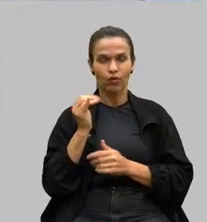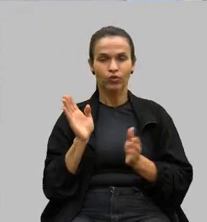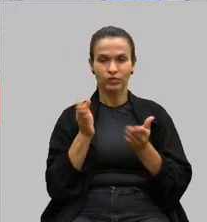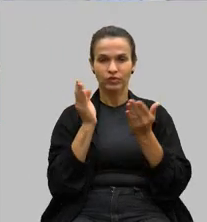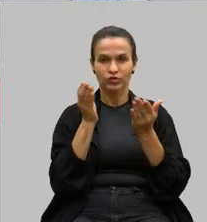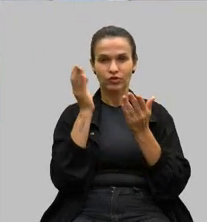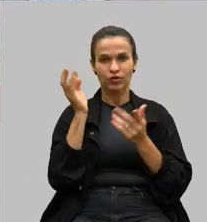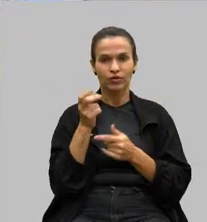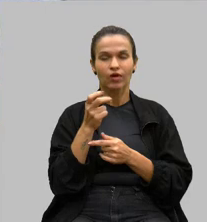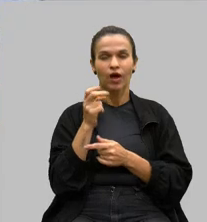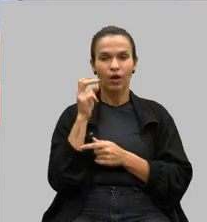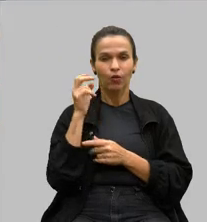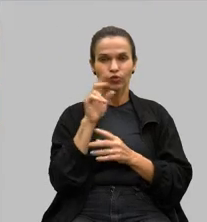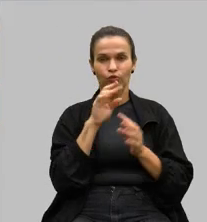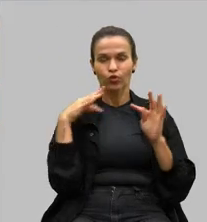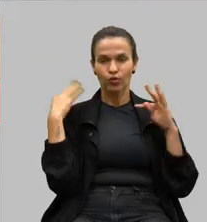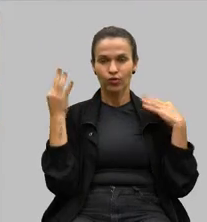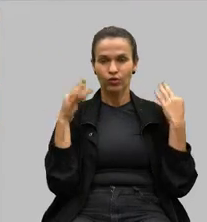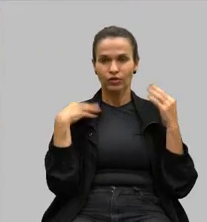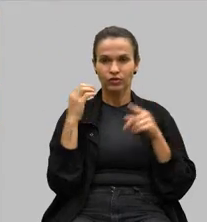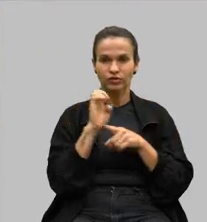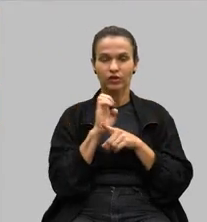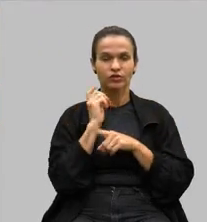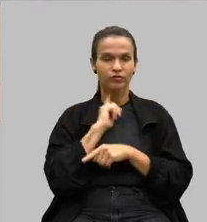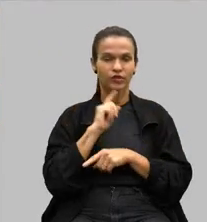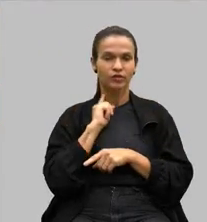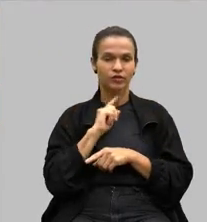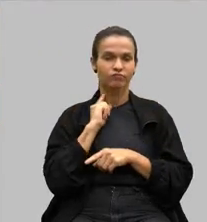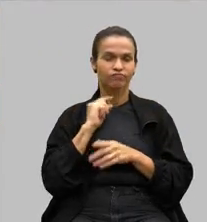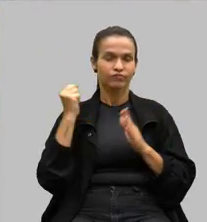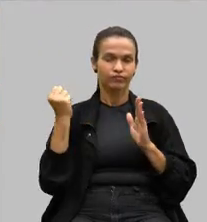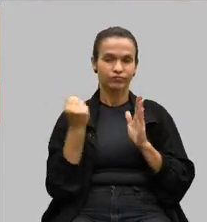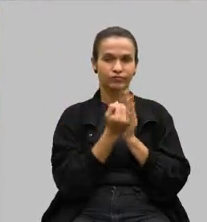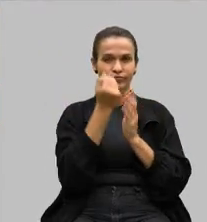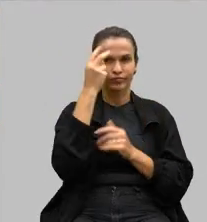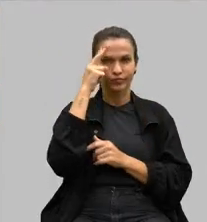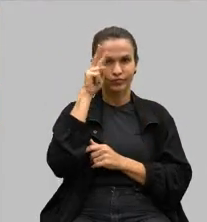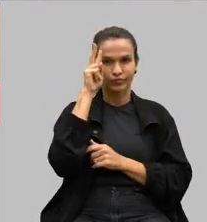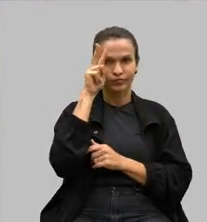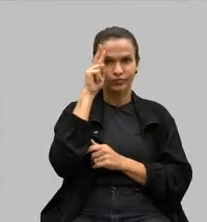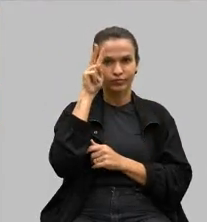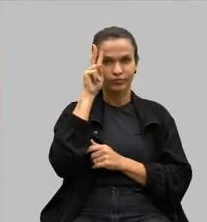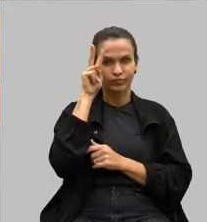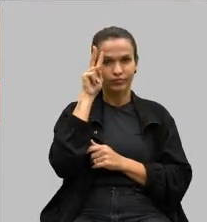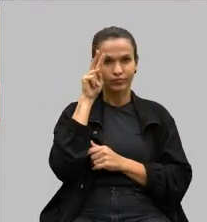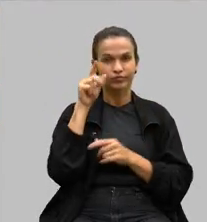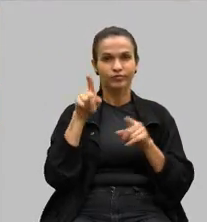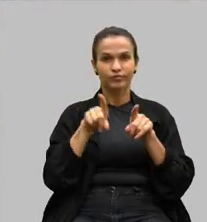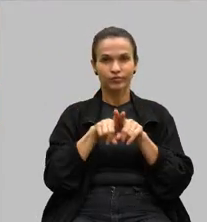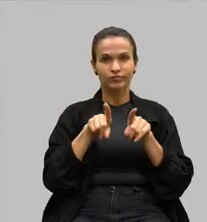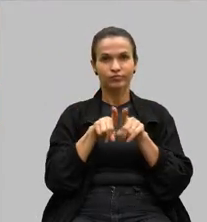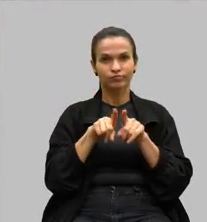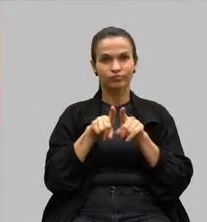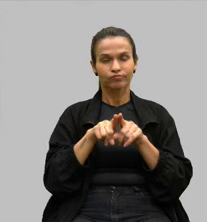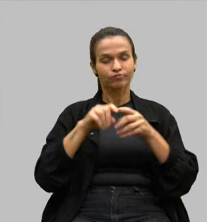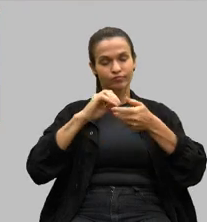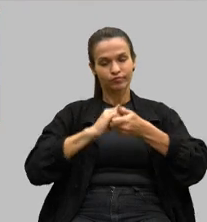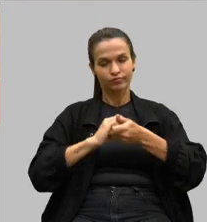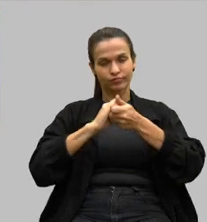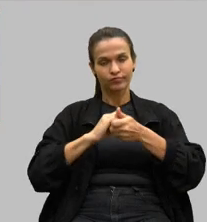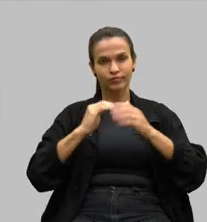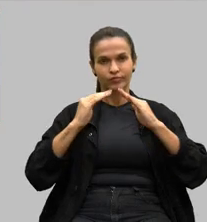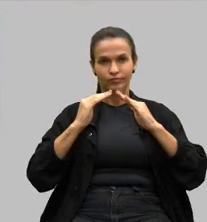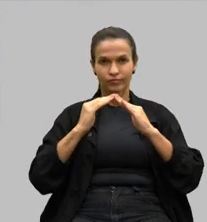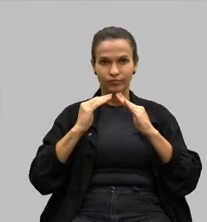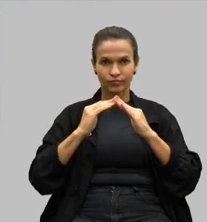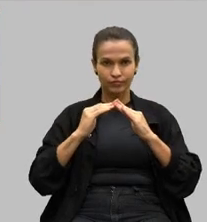Minas Gerais pros municípios realmente é uma demanda histórica cumprida e e nesse caso eu Saúdo a essa casa